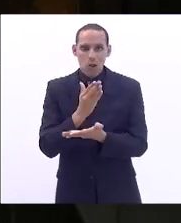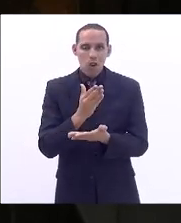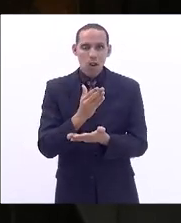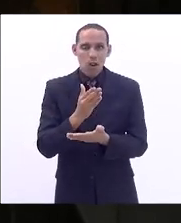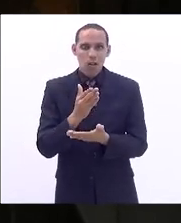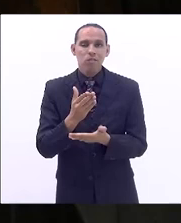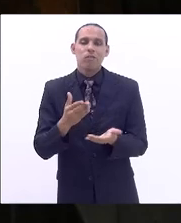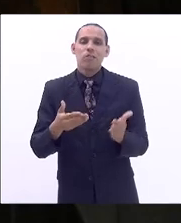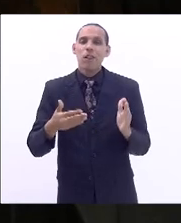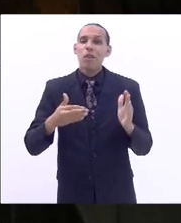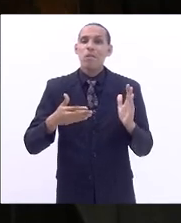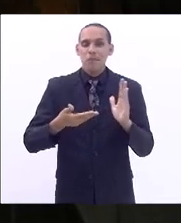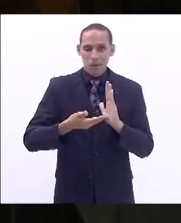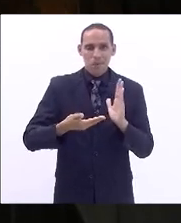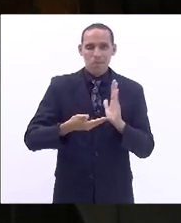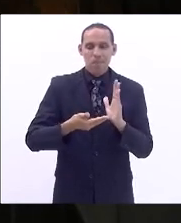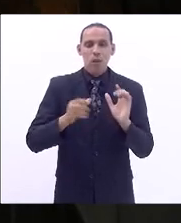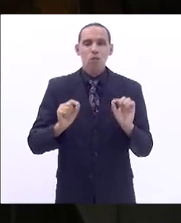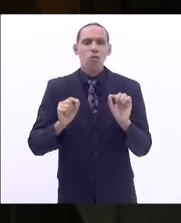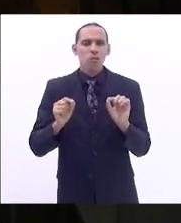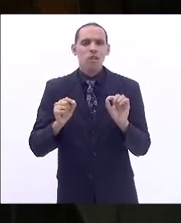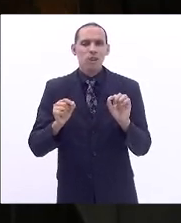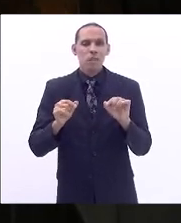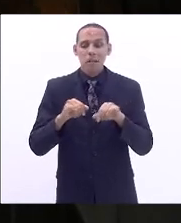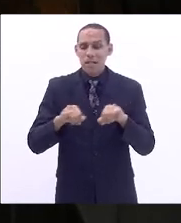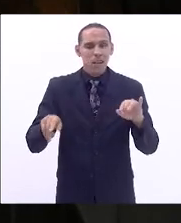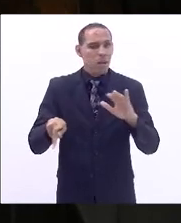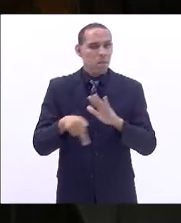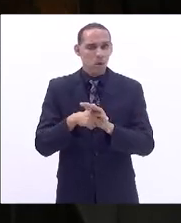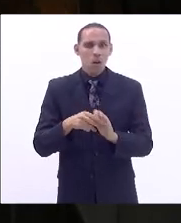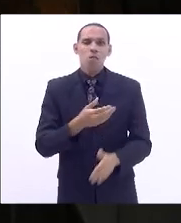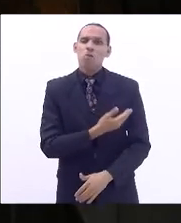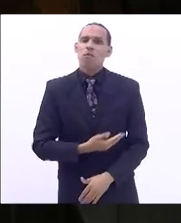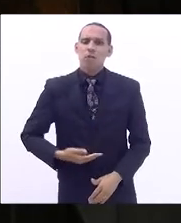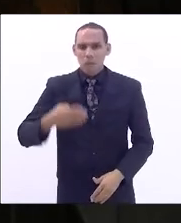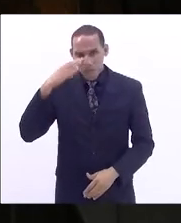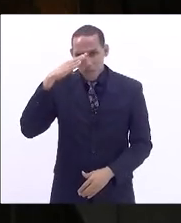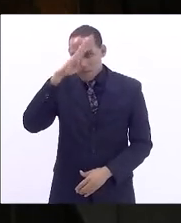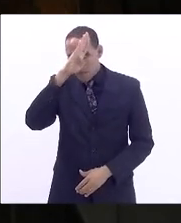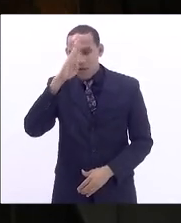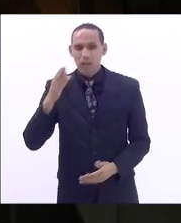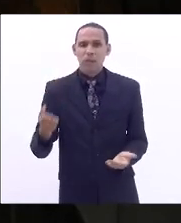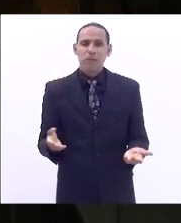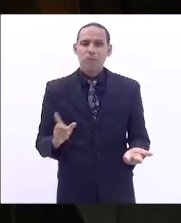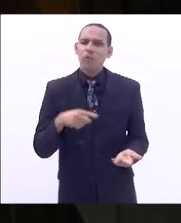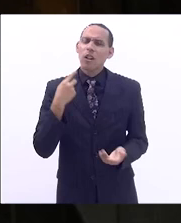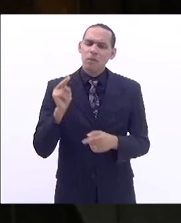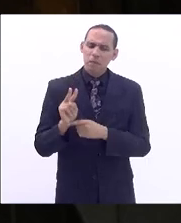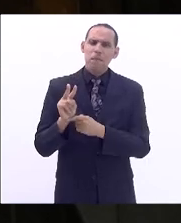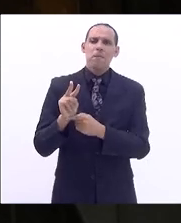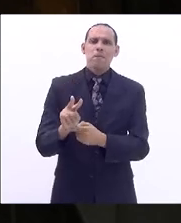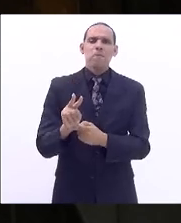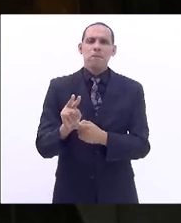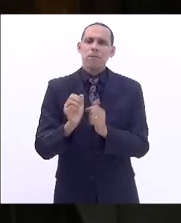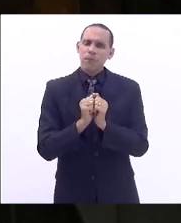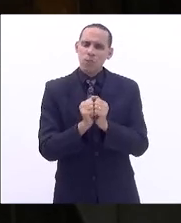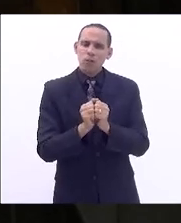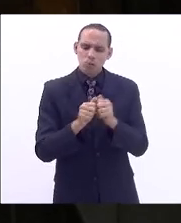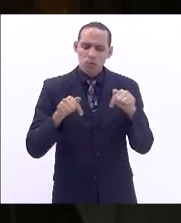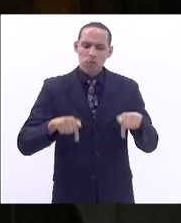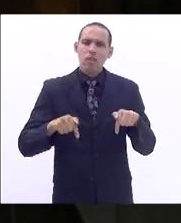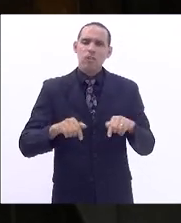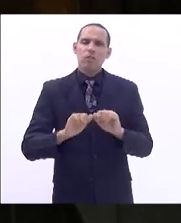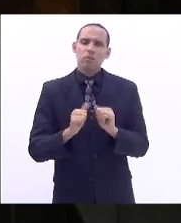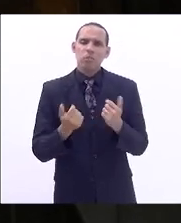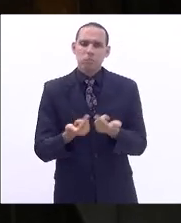federal é uma medida uma mensagem do governo bolsonaro governo esse o qual nós defendemos juntos